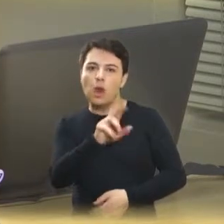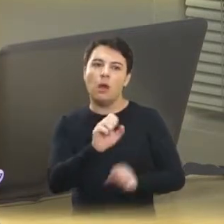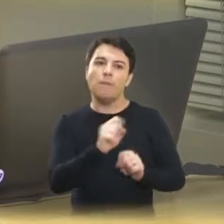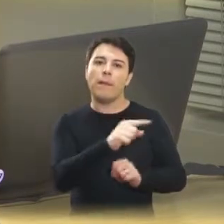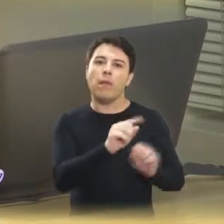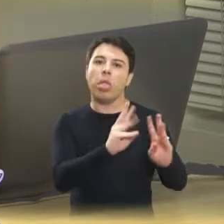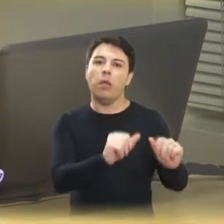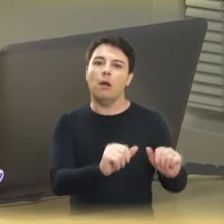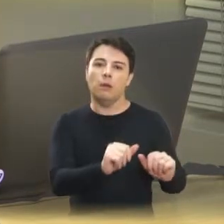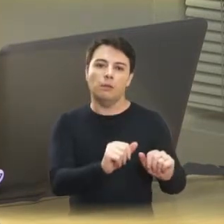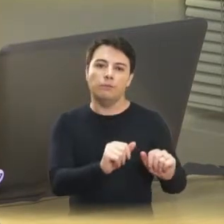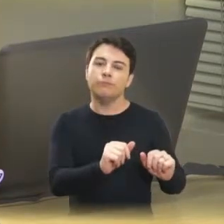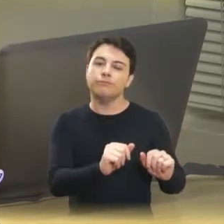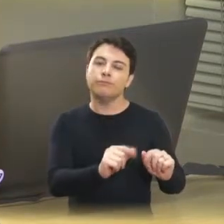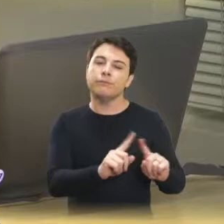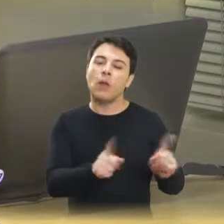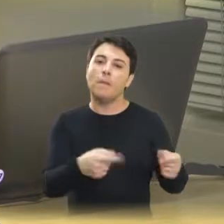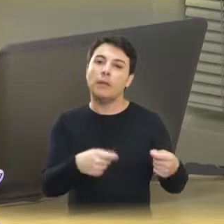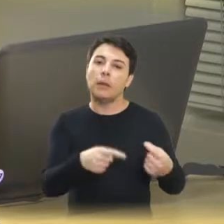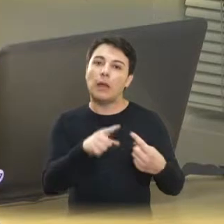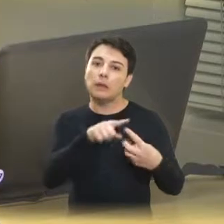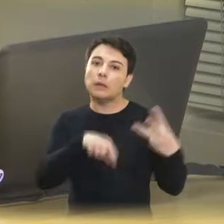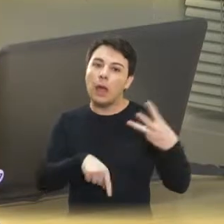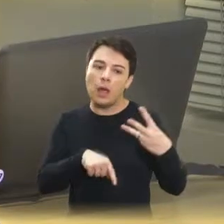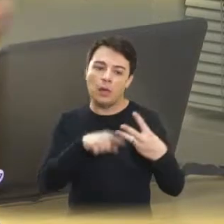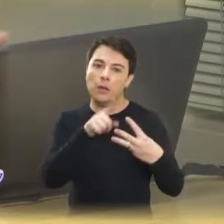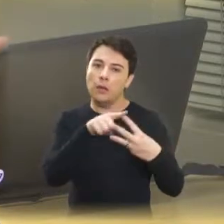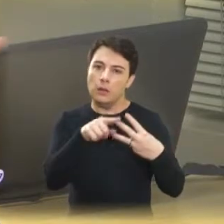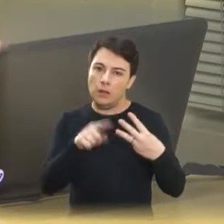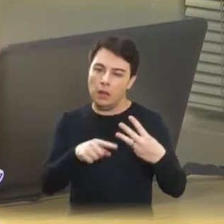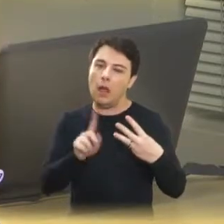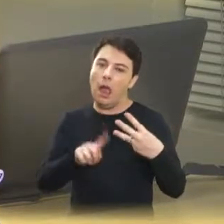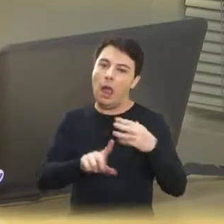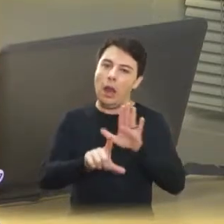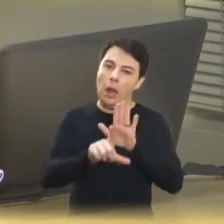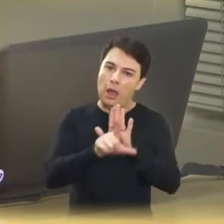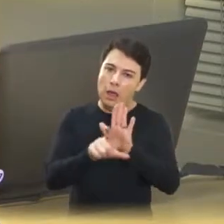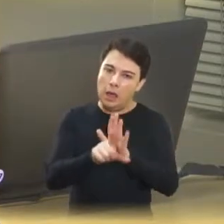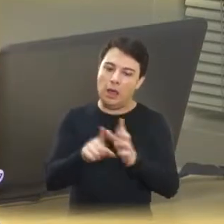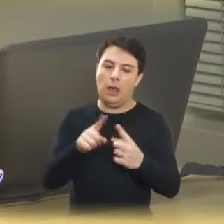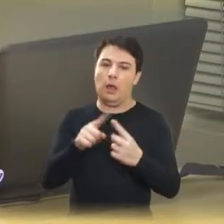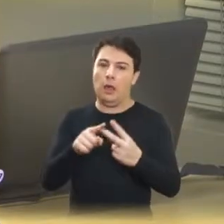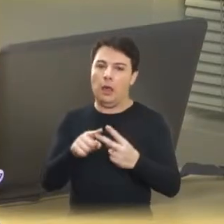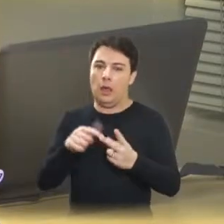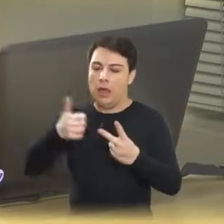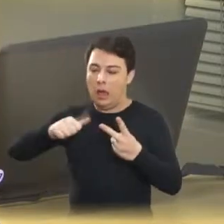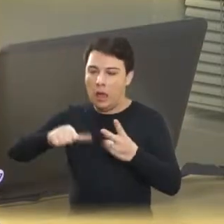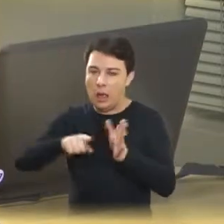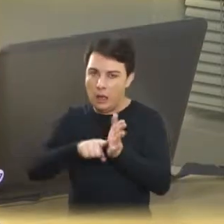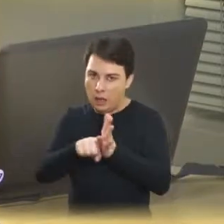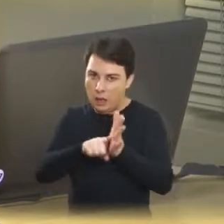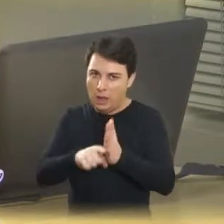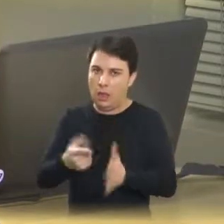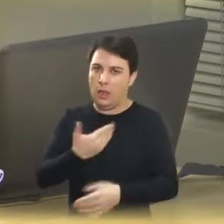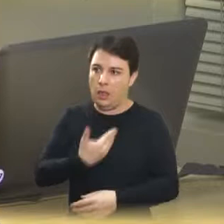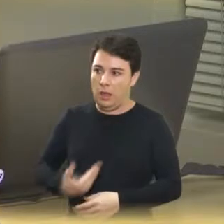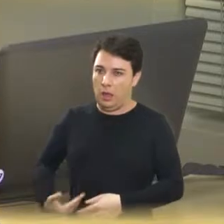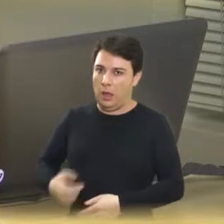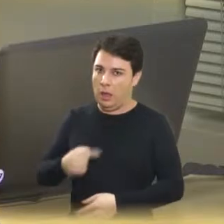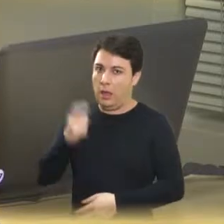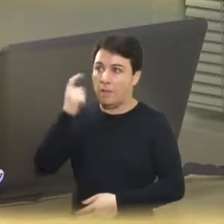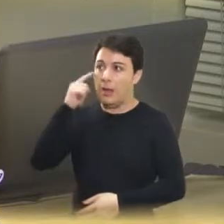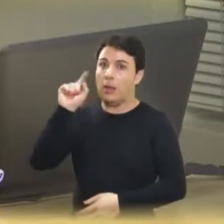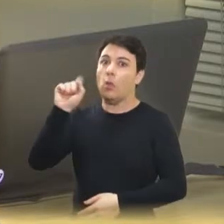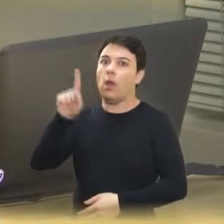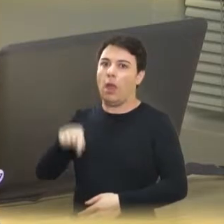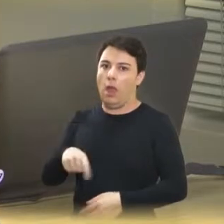nessas três frentes. A legislação, a análise técnica, o que o poder público entende que é